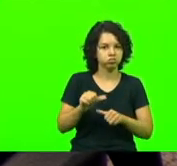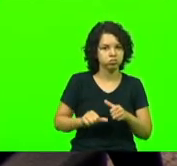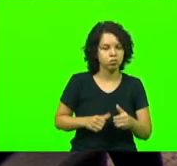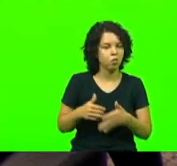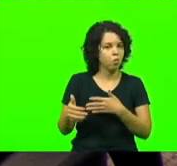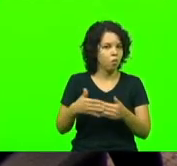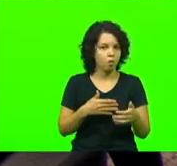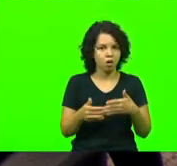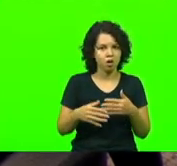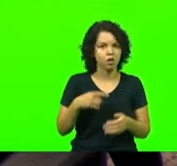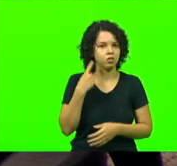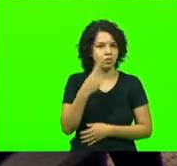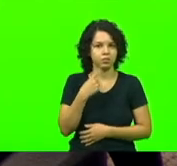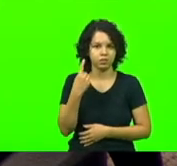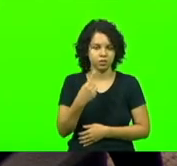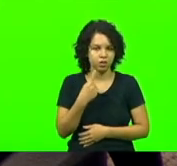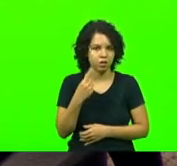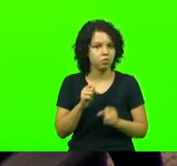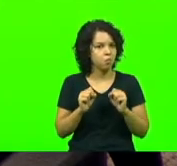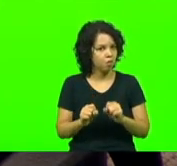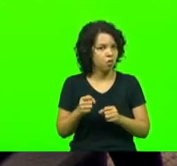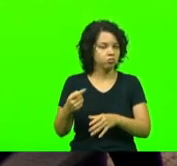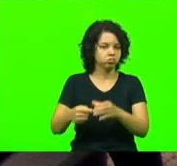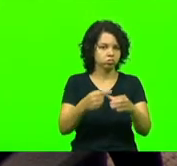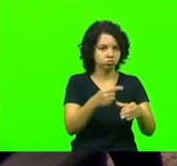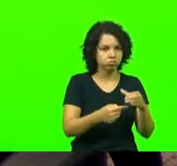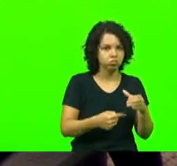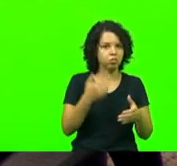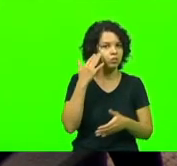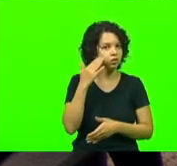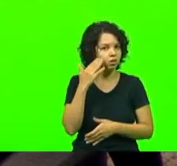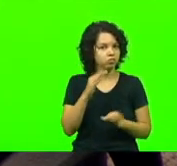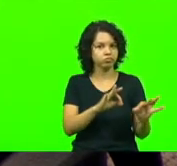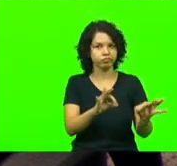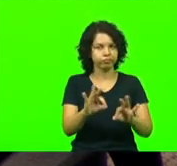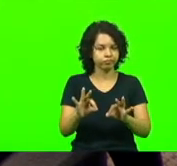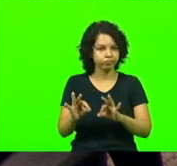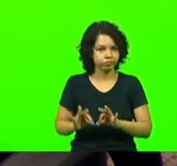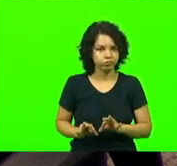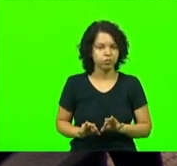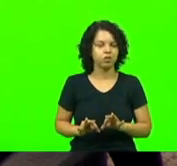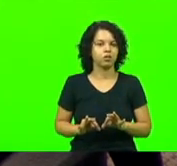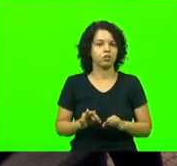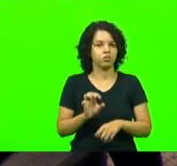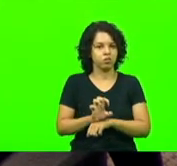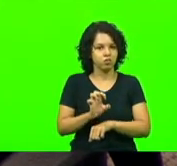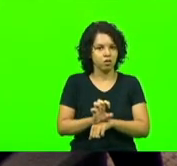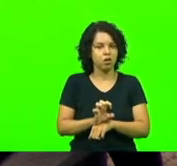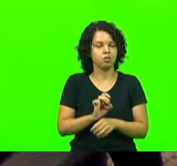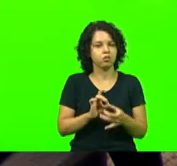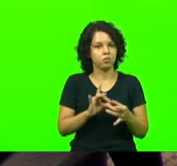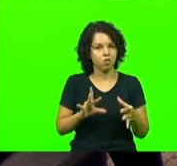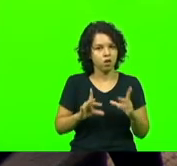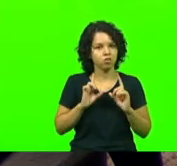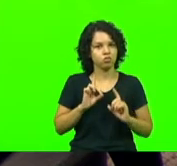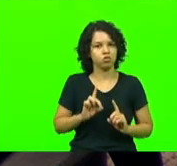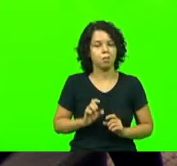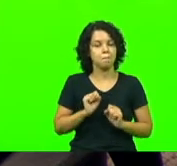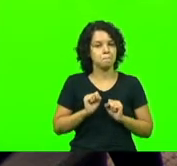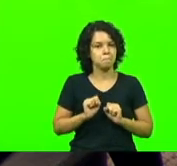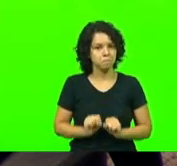deputado nas demais comissões, mas eu entendo que ninguém, num Estado democrático de direito,